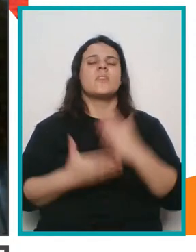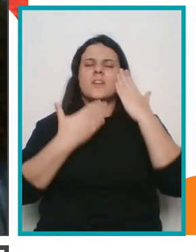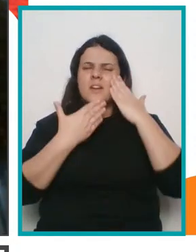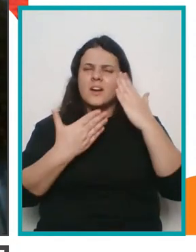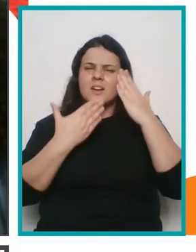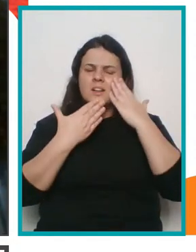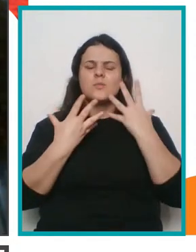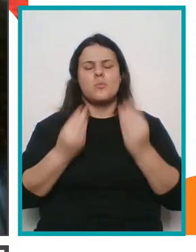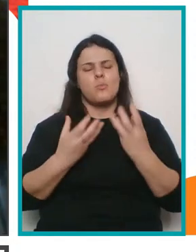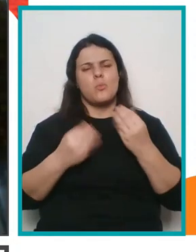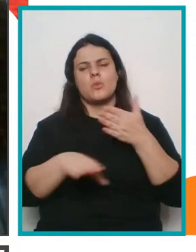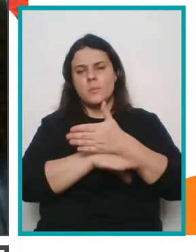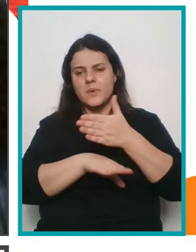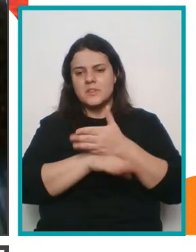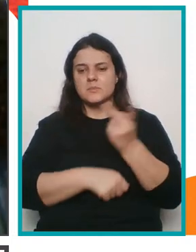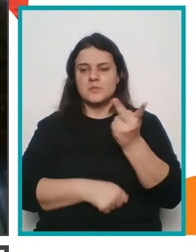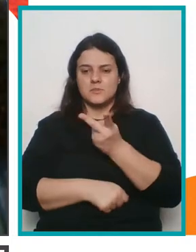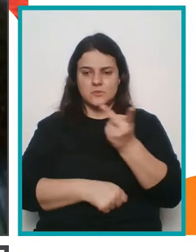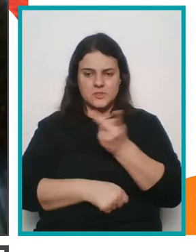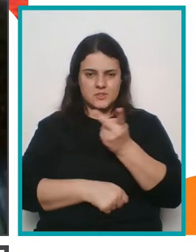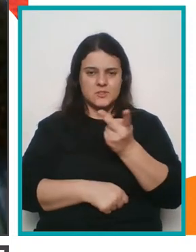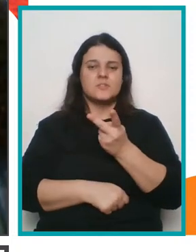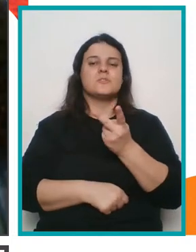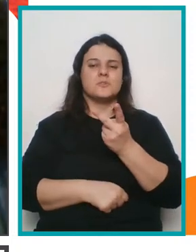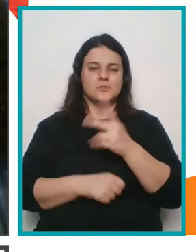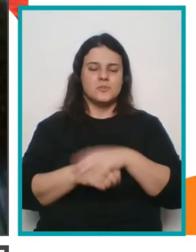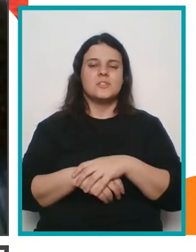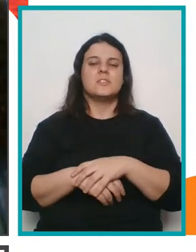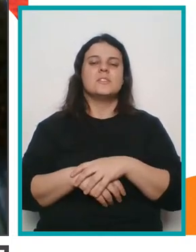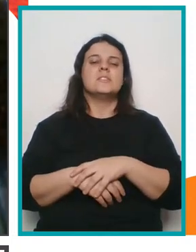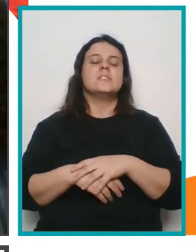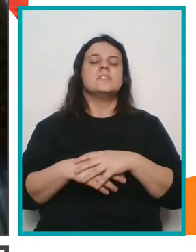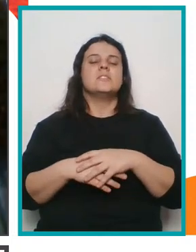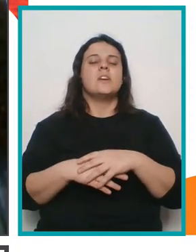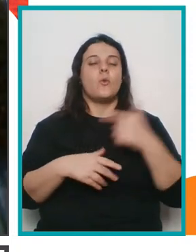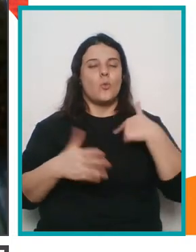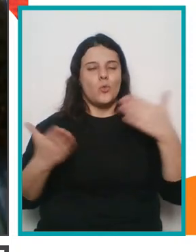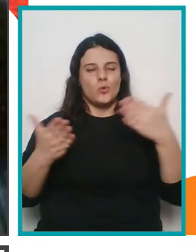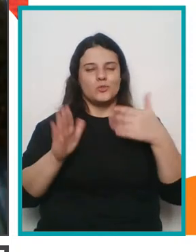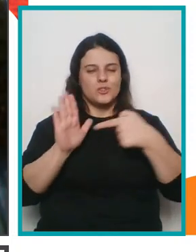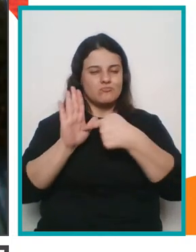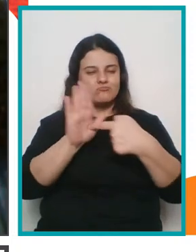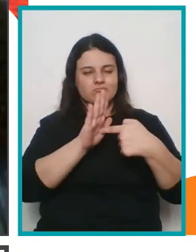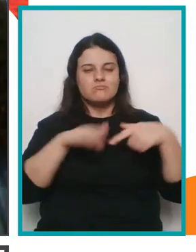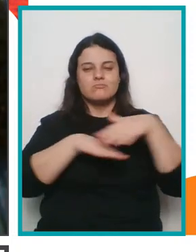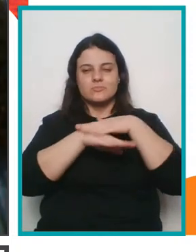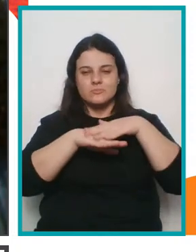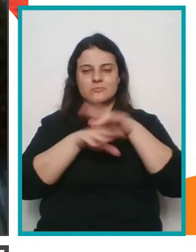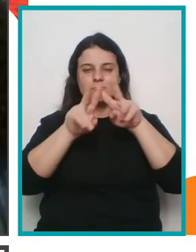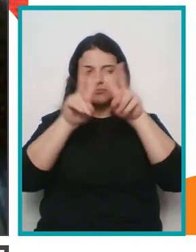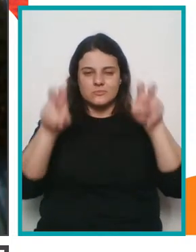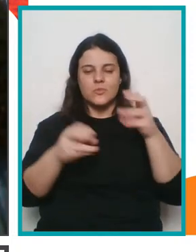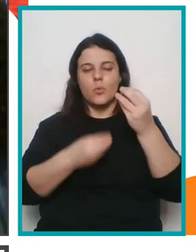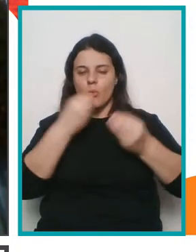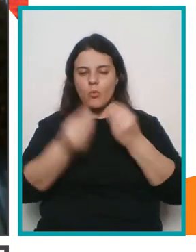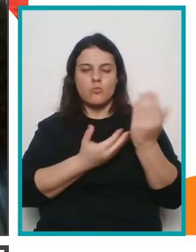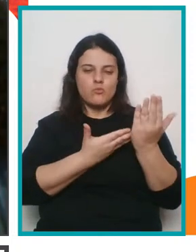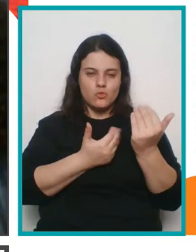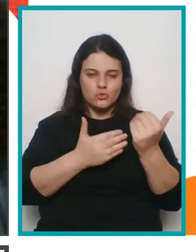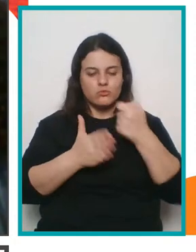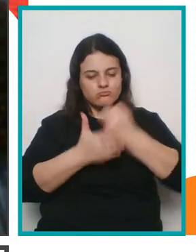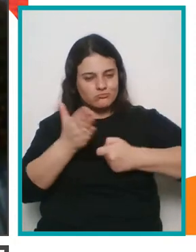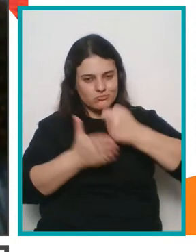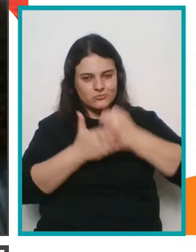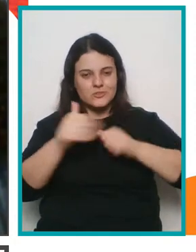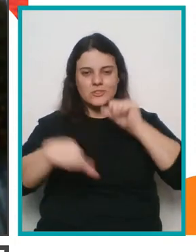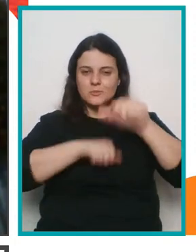ativismo das mudanças climáticas. Muito obrigada pela participação de vocês duas. Espero que a gente possa se encontrar em outras situações também.